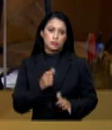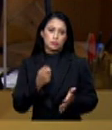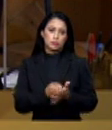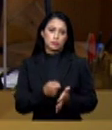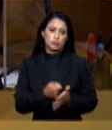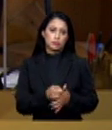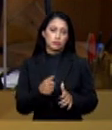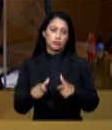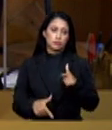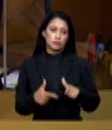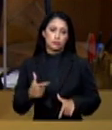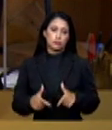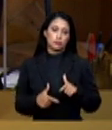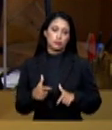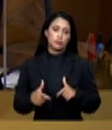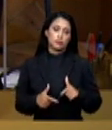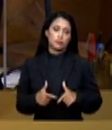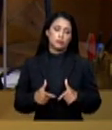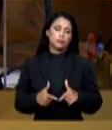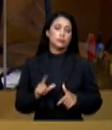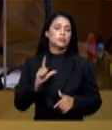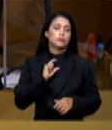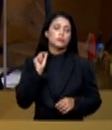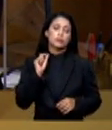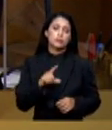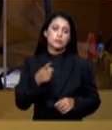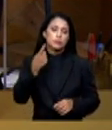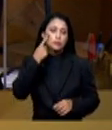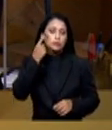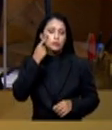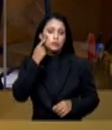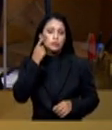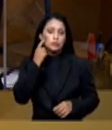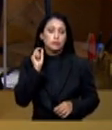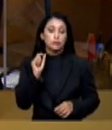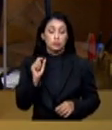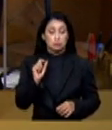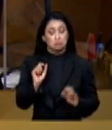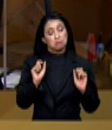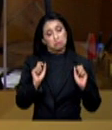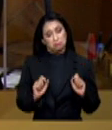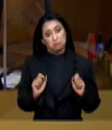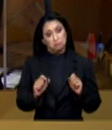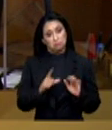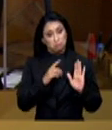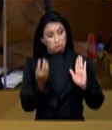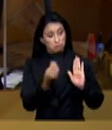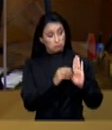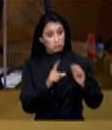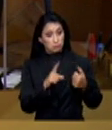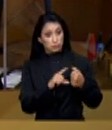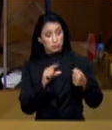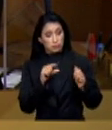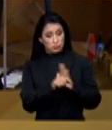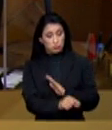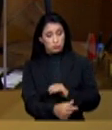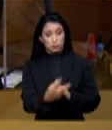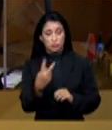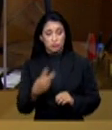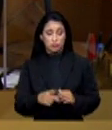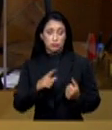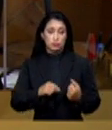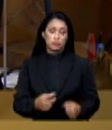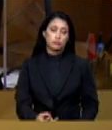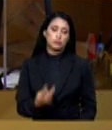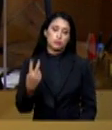do prestador de serviço pelo Sub delegatário e observarão no que couber o disposto no parágrafo 2º do artigo